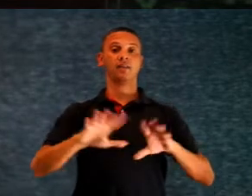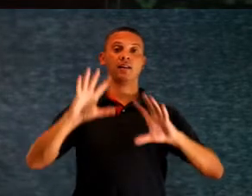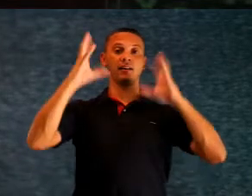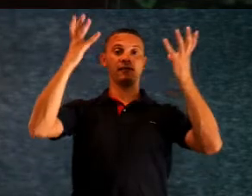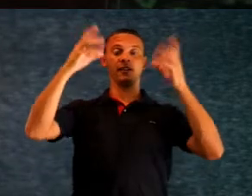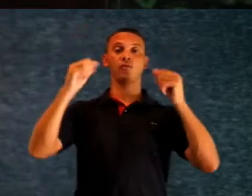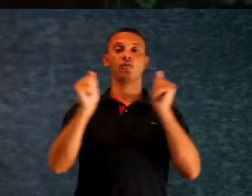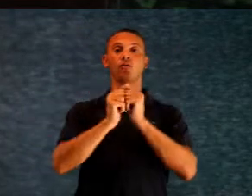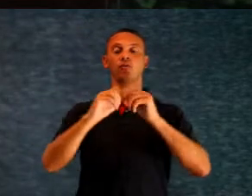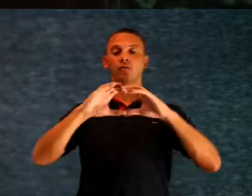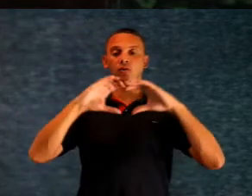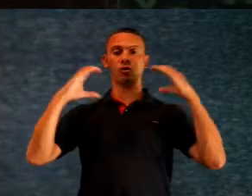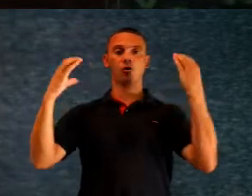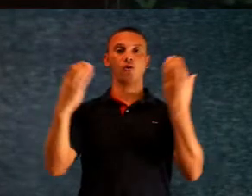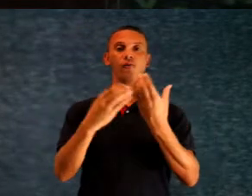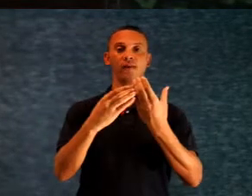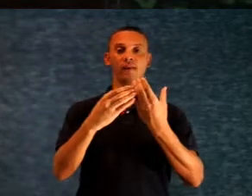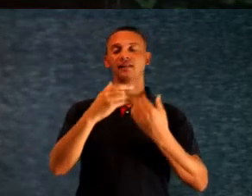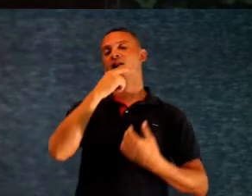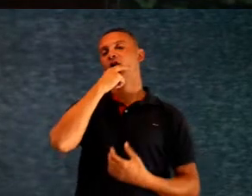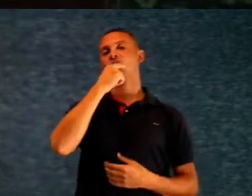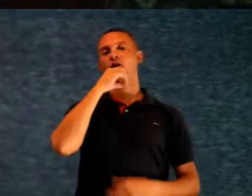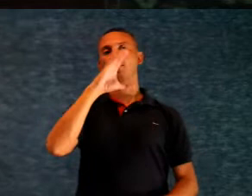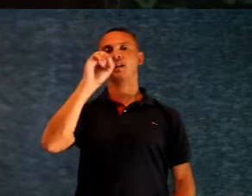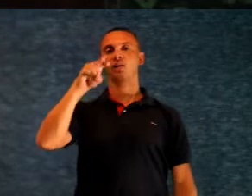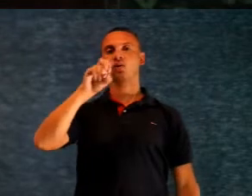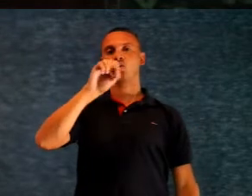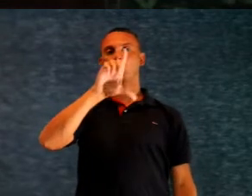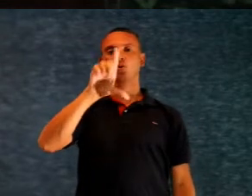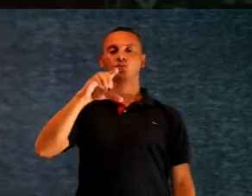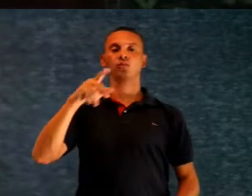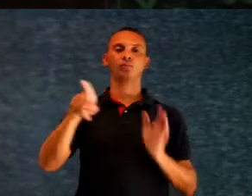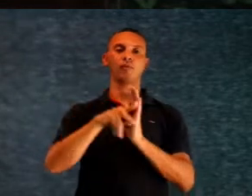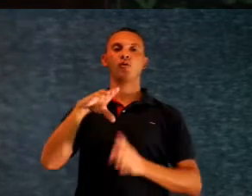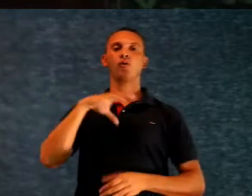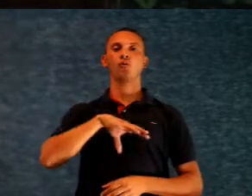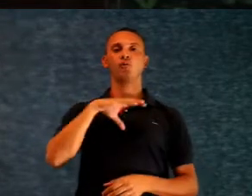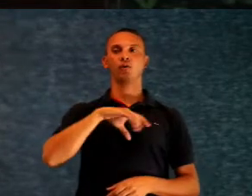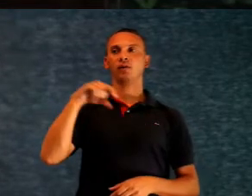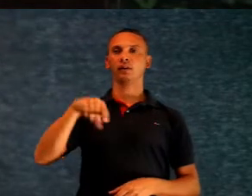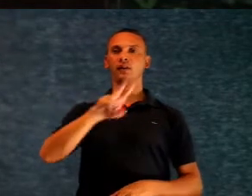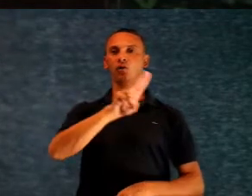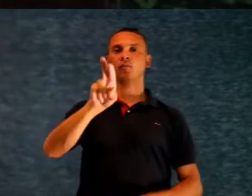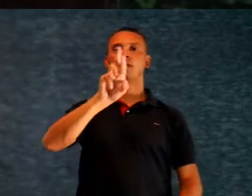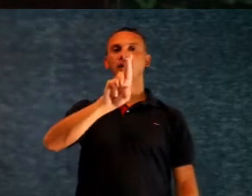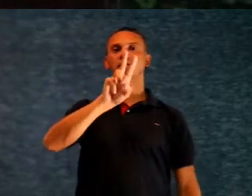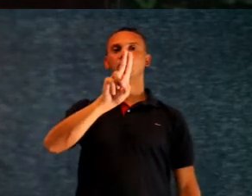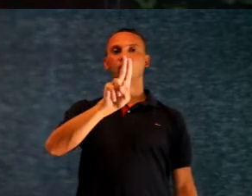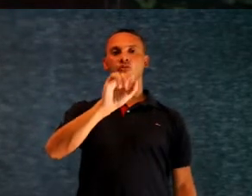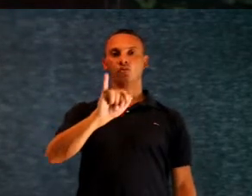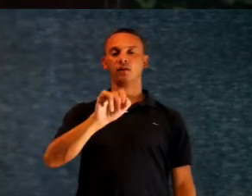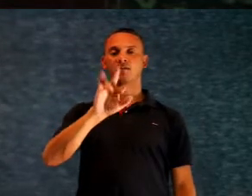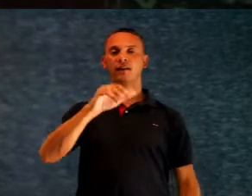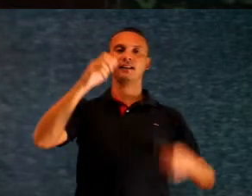com a conferência do cônsul-geral de Portugal em Belo Horizonte, Rui Nuno de Oliveira, que que